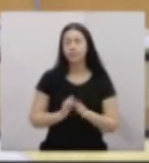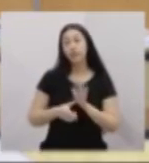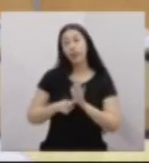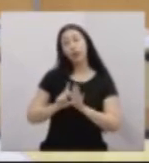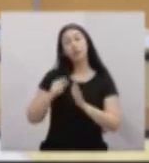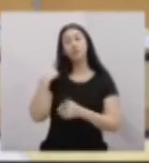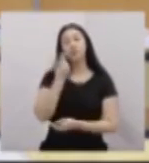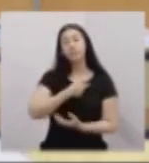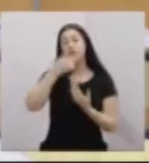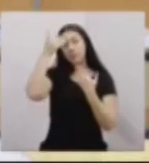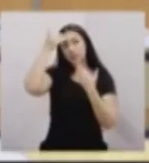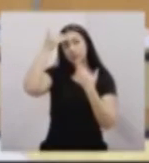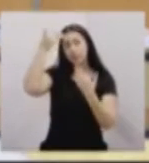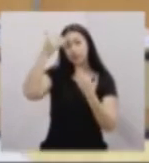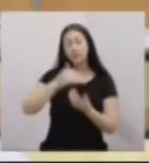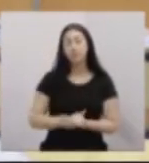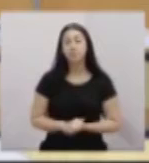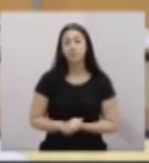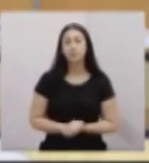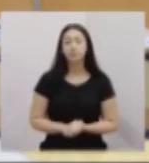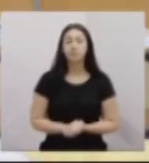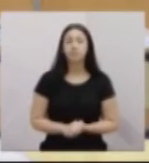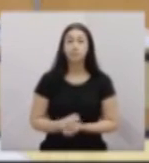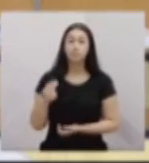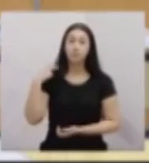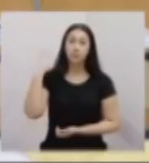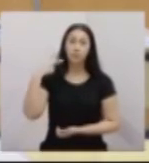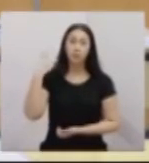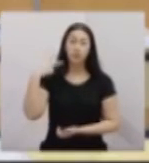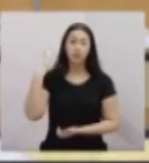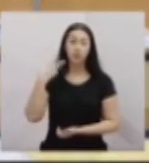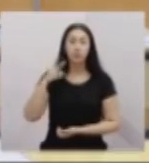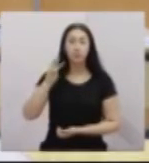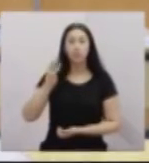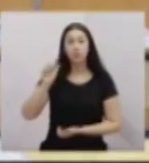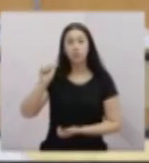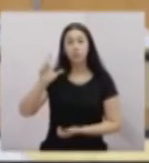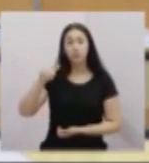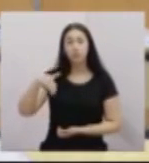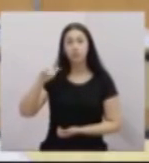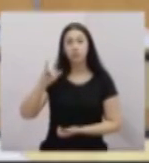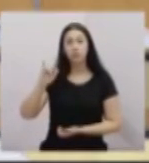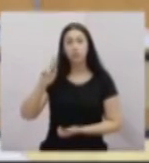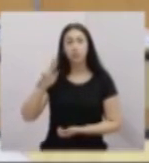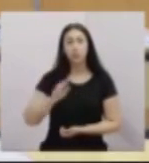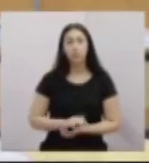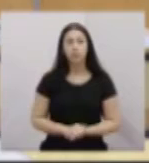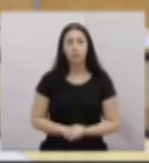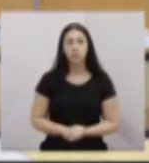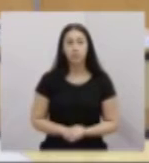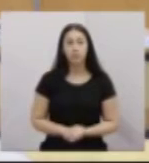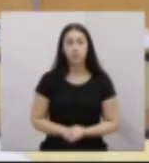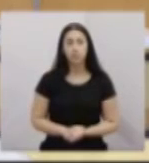antecipando agradecimento pela atenção dispensada, subscrevemos. Autoria, vereador Valmir Parque Meia